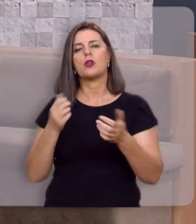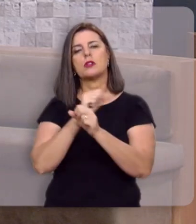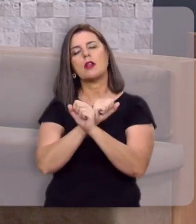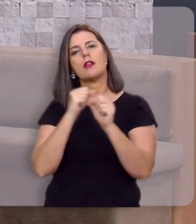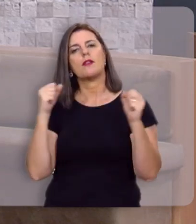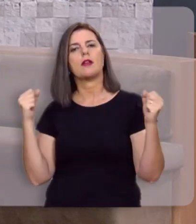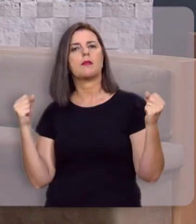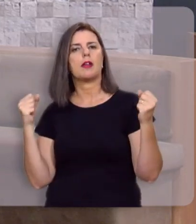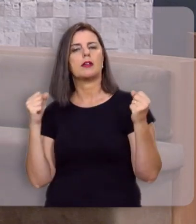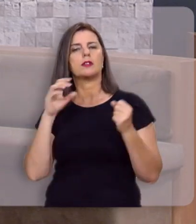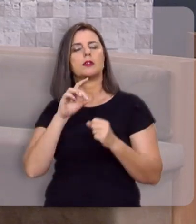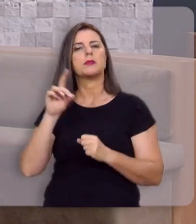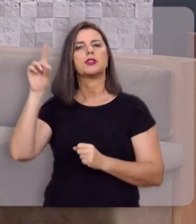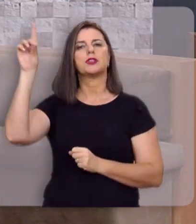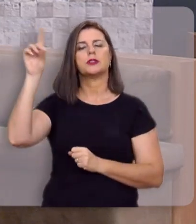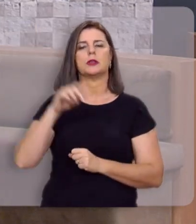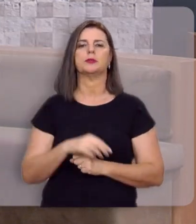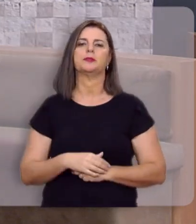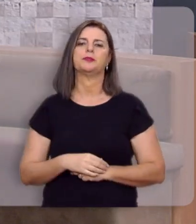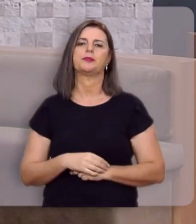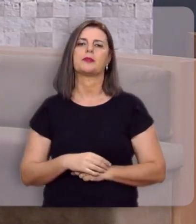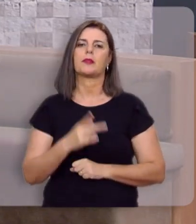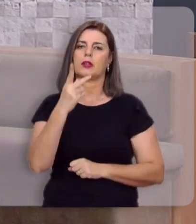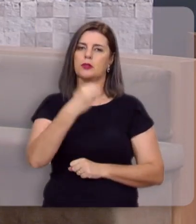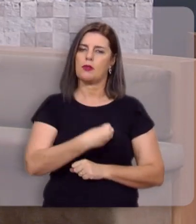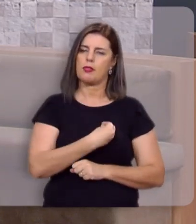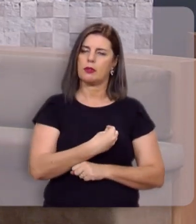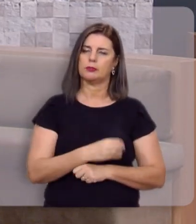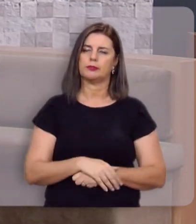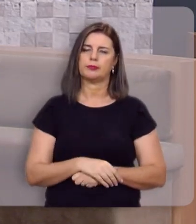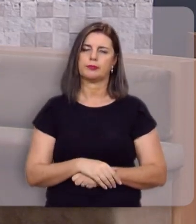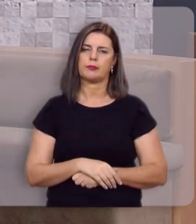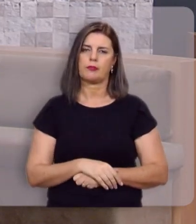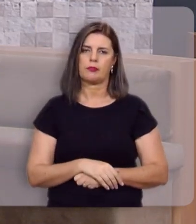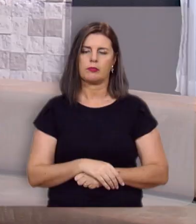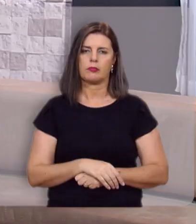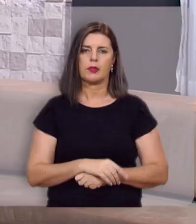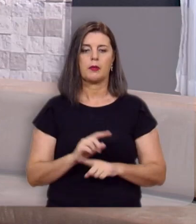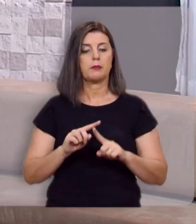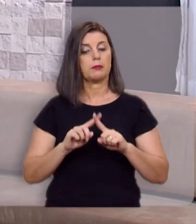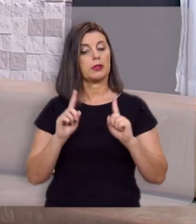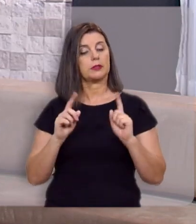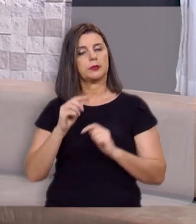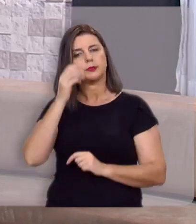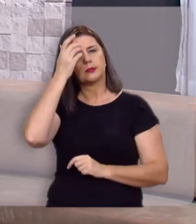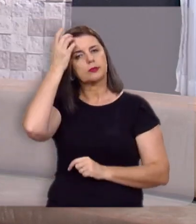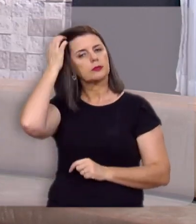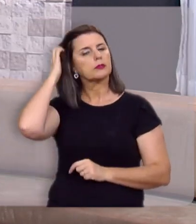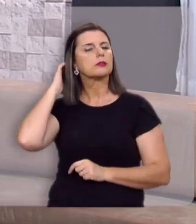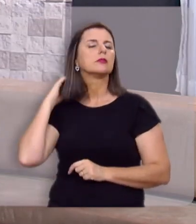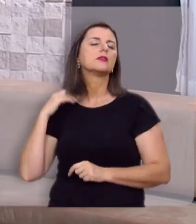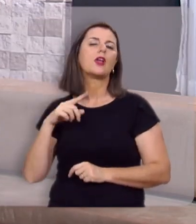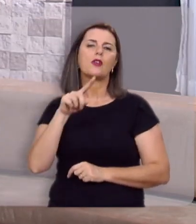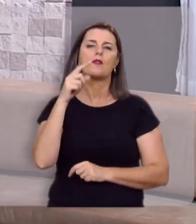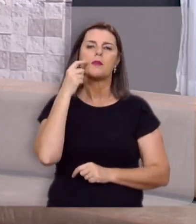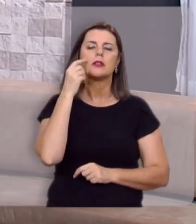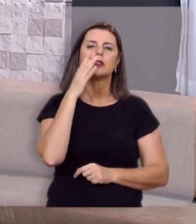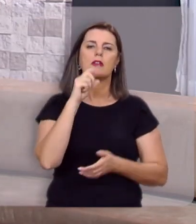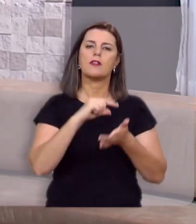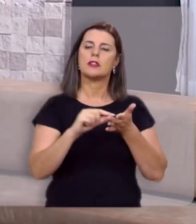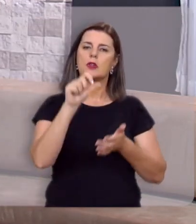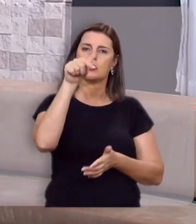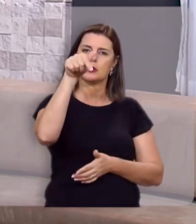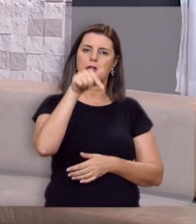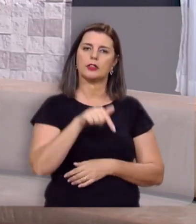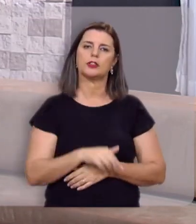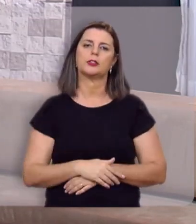deste livramento de Deus na sua vida. Mas eu quero chamar a sua atenção para o